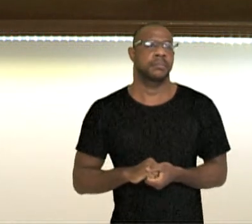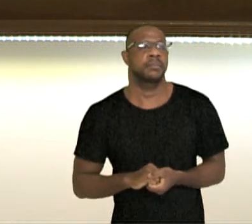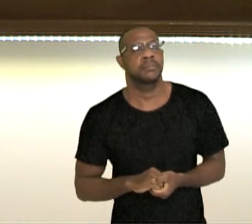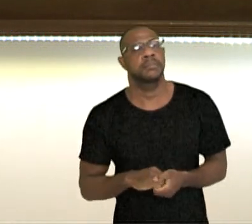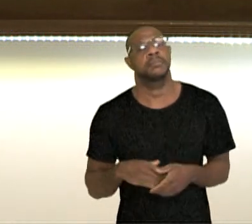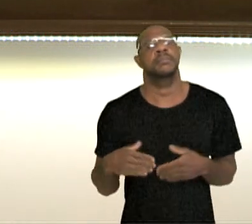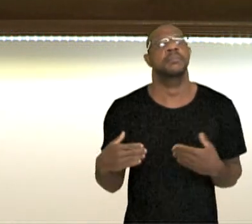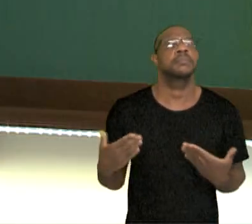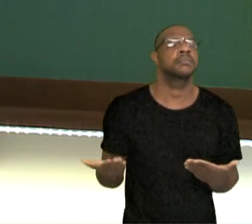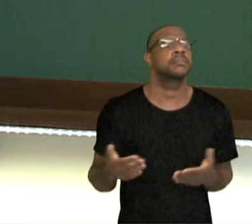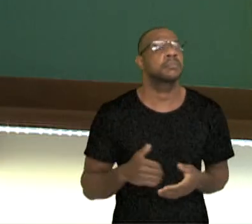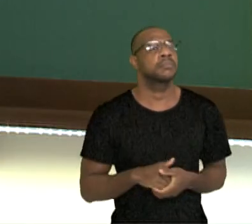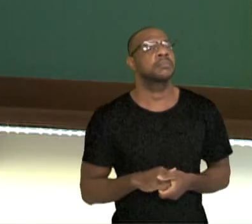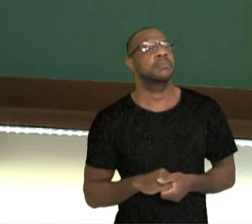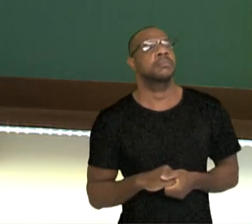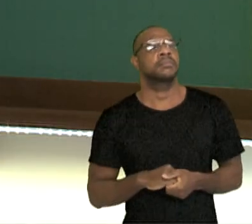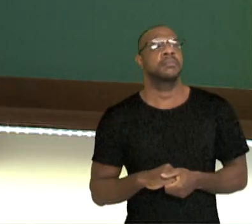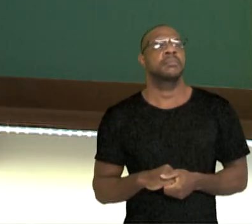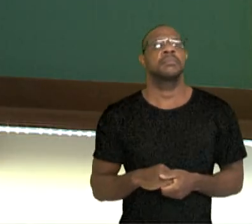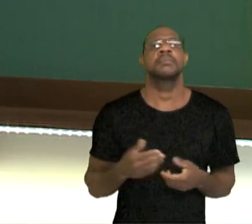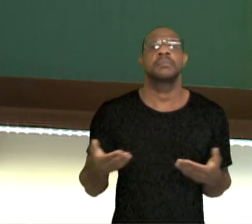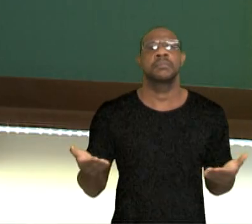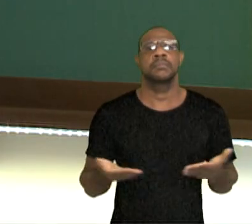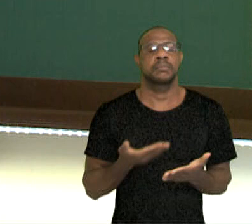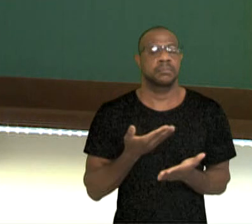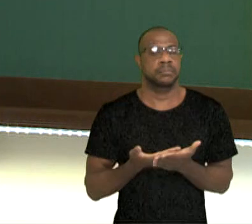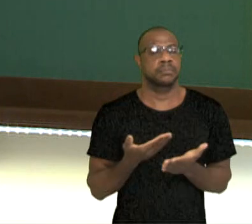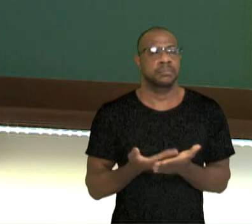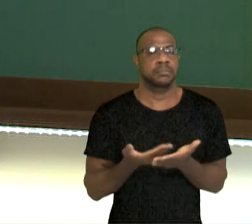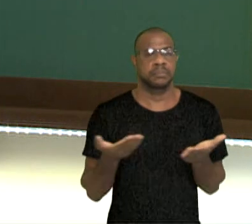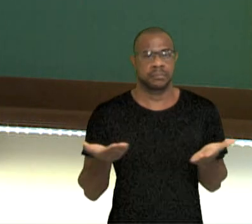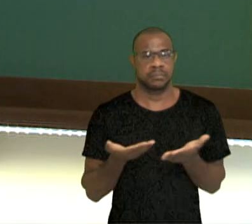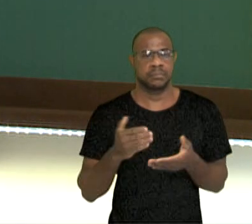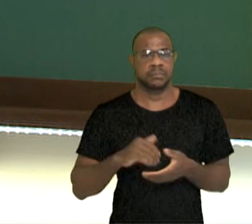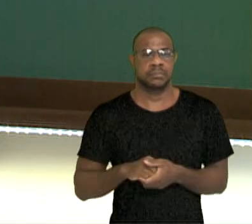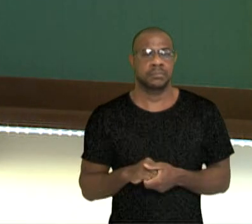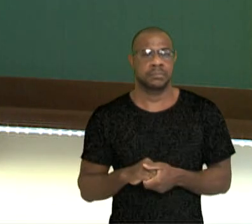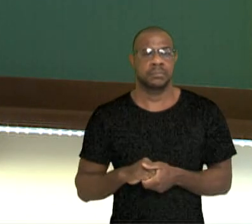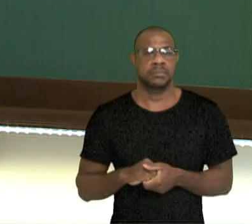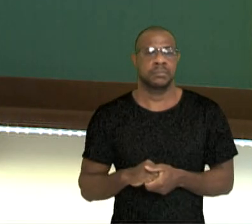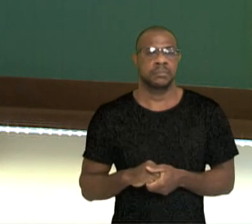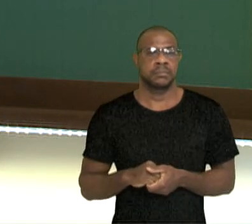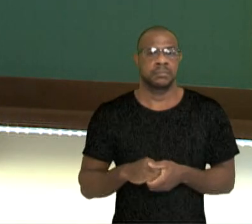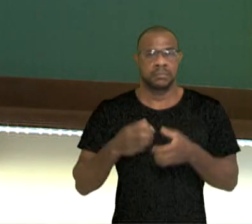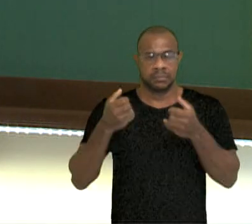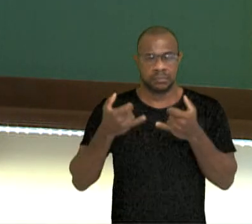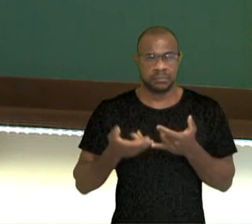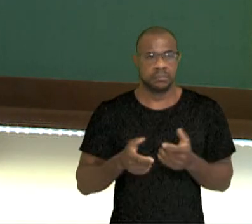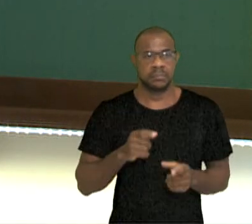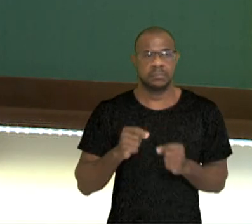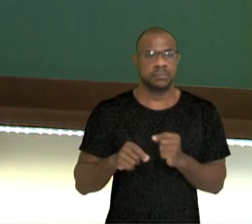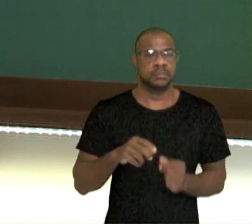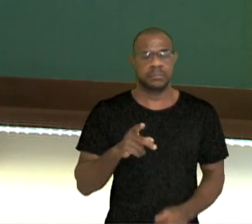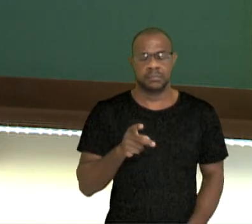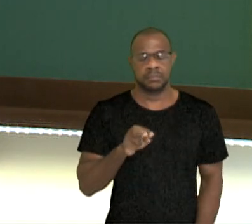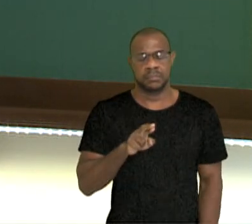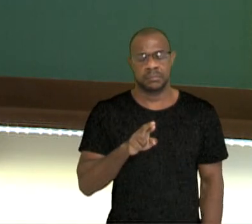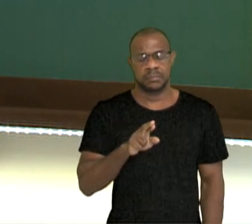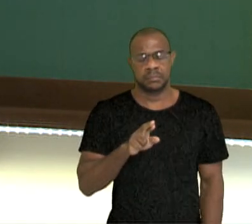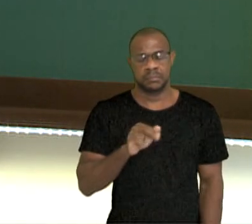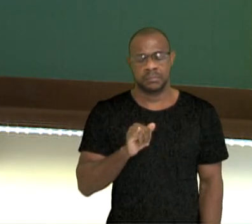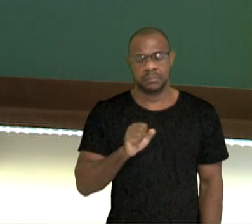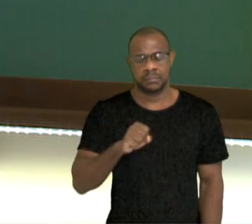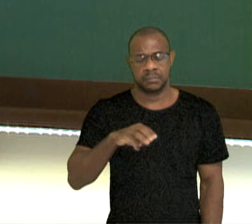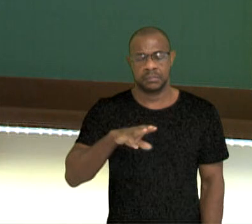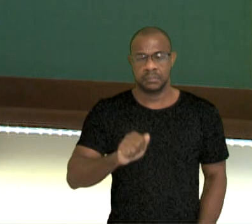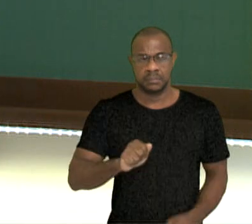E o que nós estudamos hoje na nossa aula? Nós vimos os prismas, né, que tem essa característica de tudo